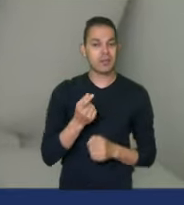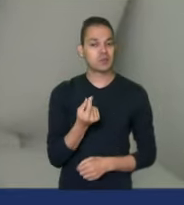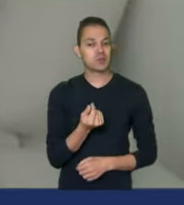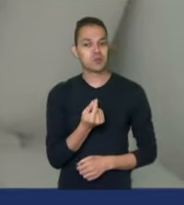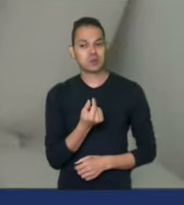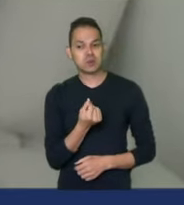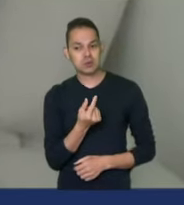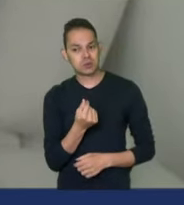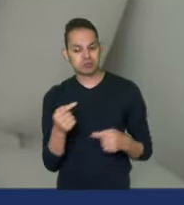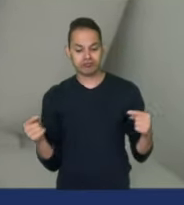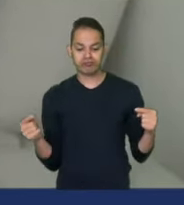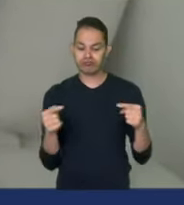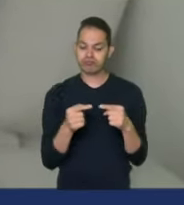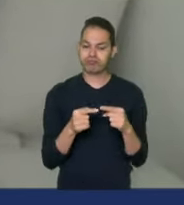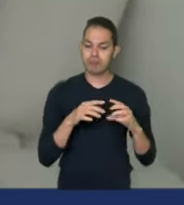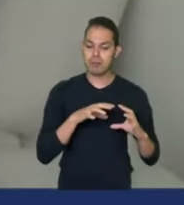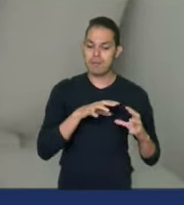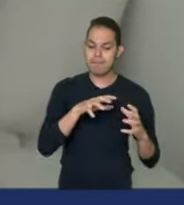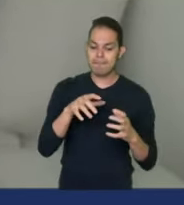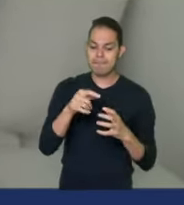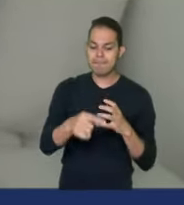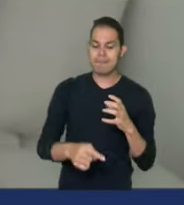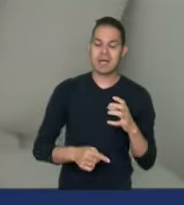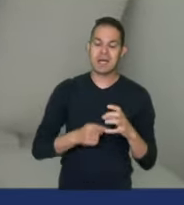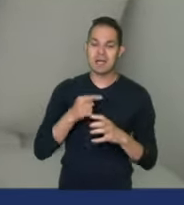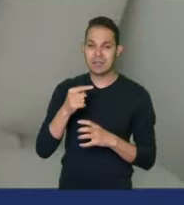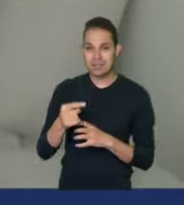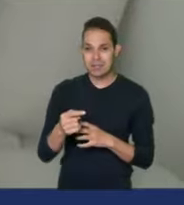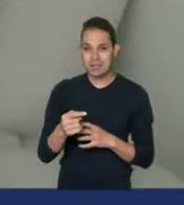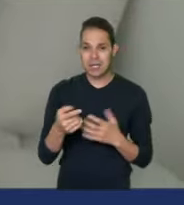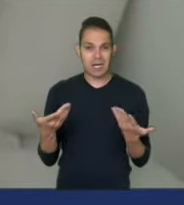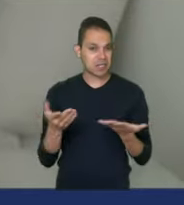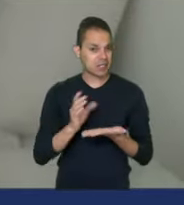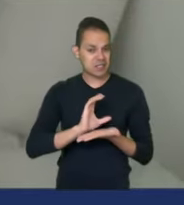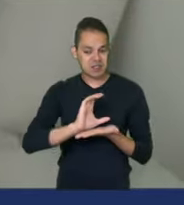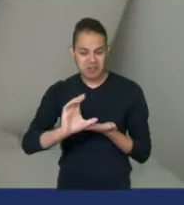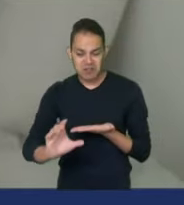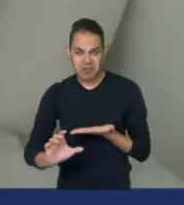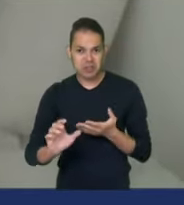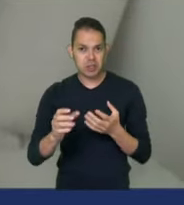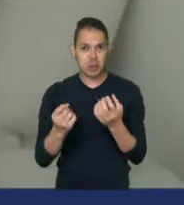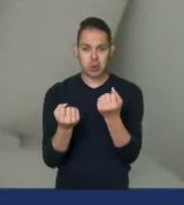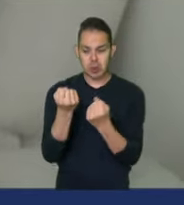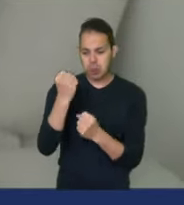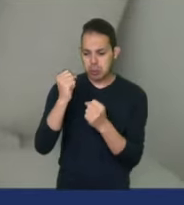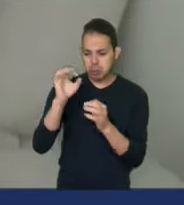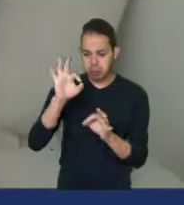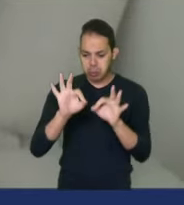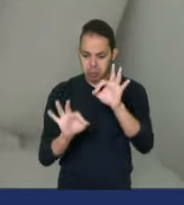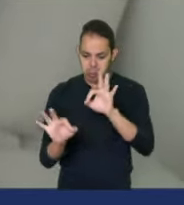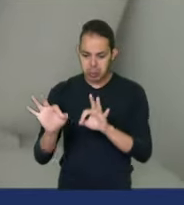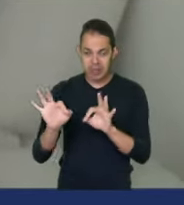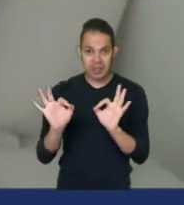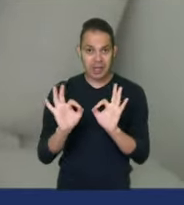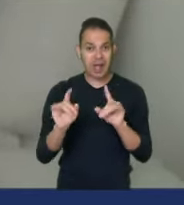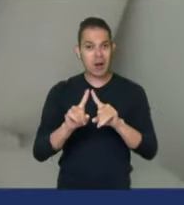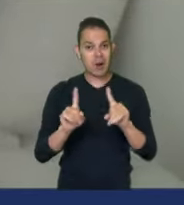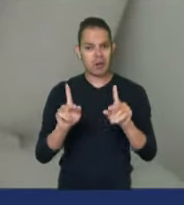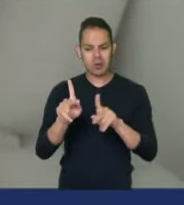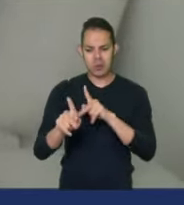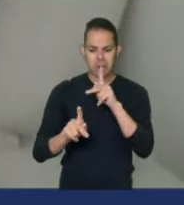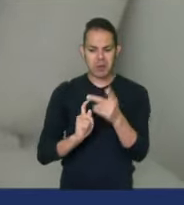com o mercado internacional. Se nem assim ela está investindo em refino. Agora, o povo vai pagar o